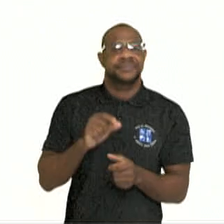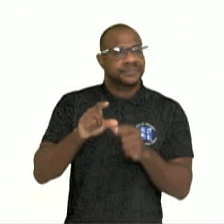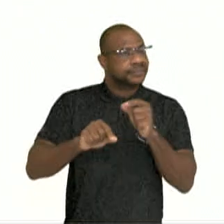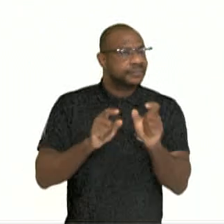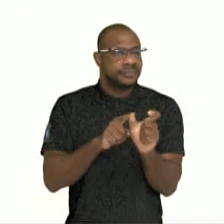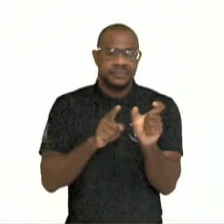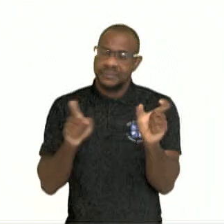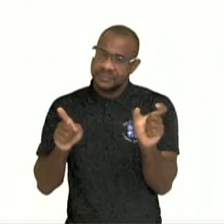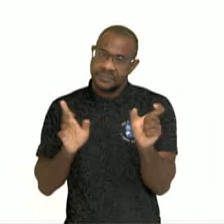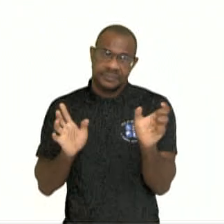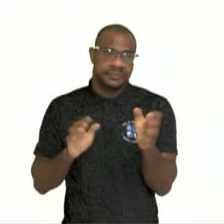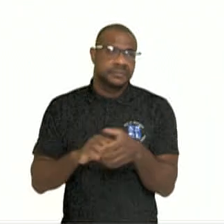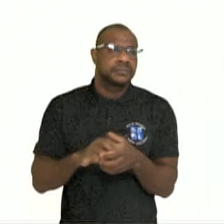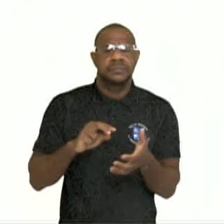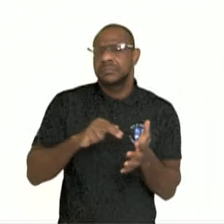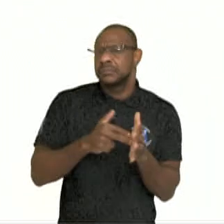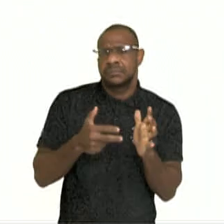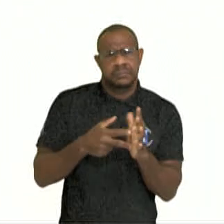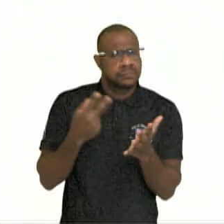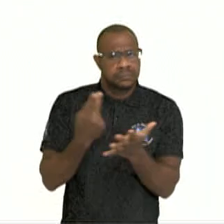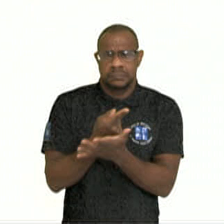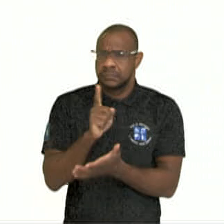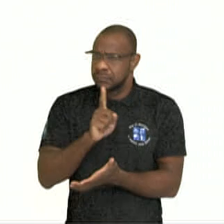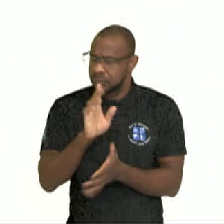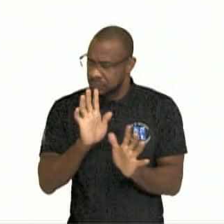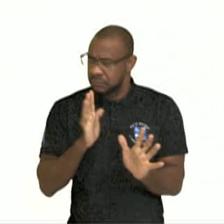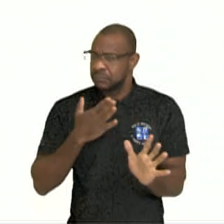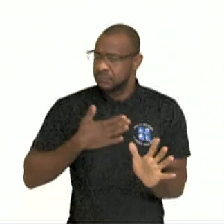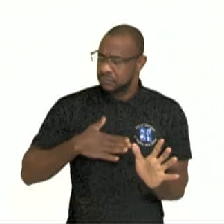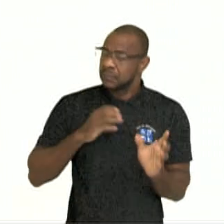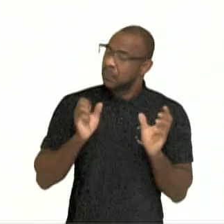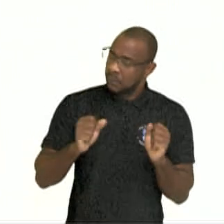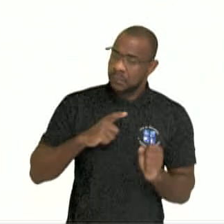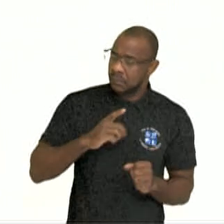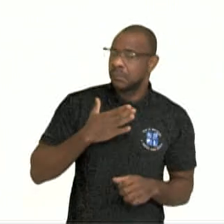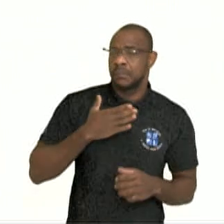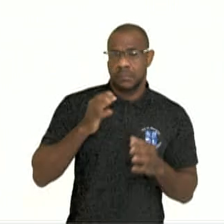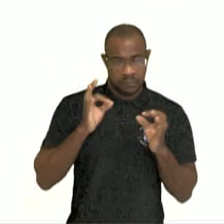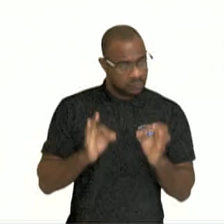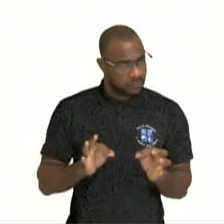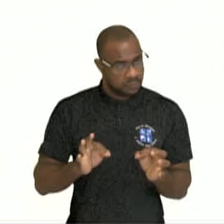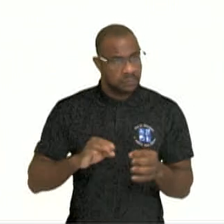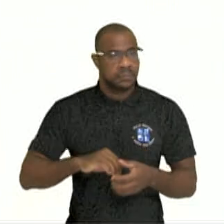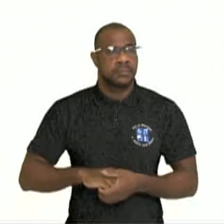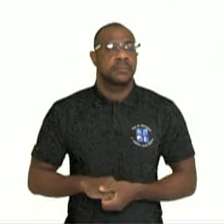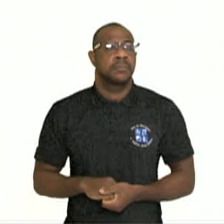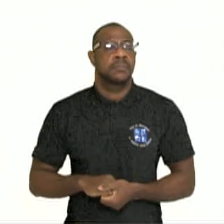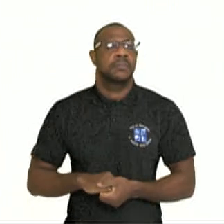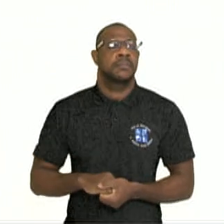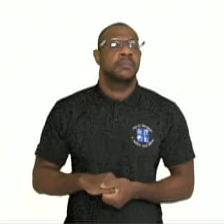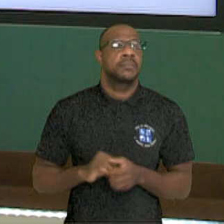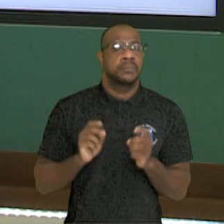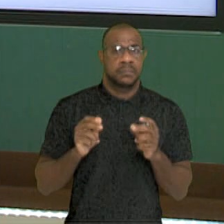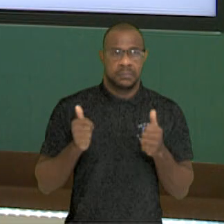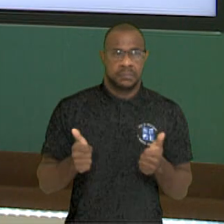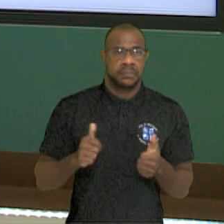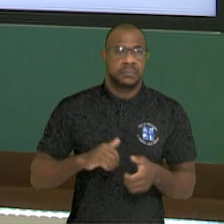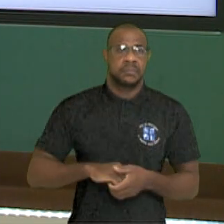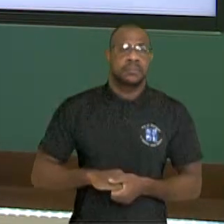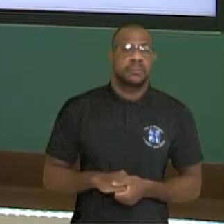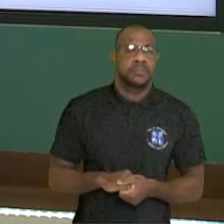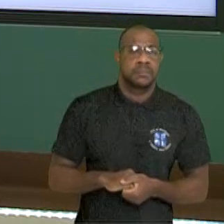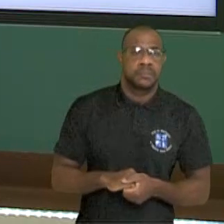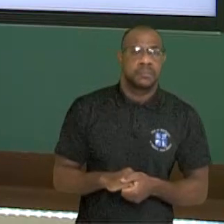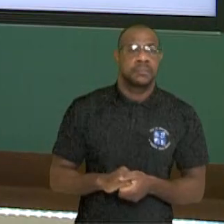nenhuma dessas, né? Não significa que não esteja certo. Pode estar certo, né? Pode ter uma relação sim. Certo? Então,